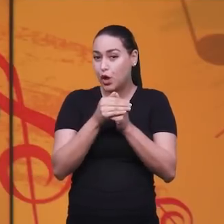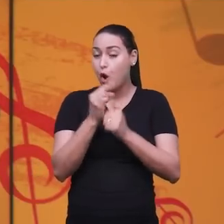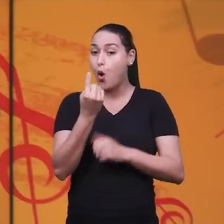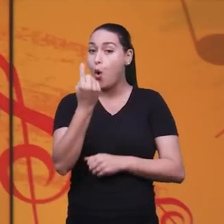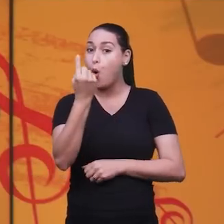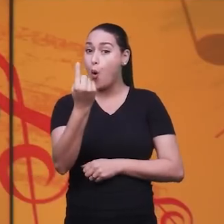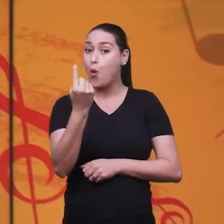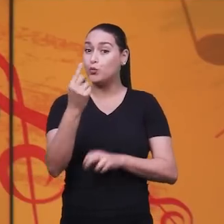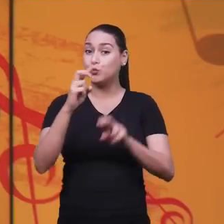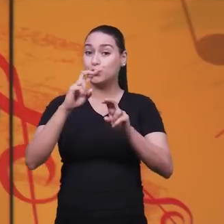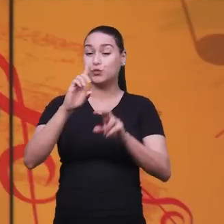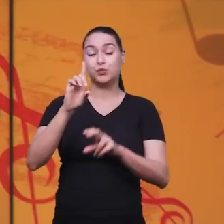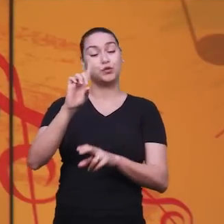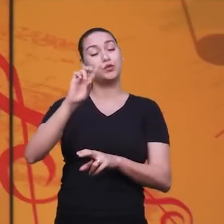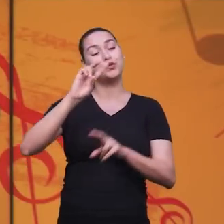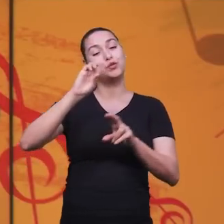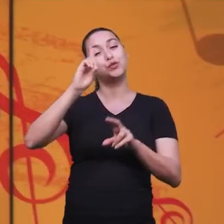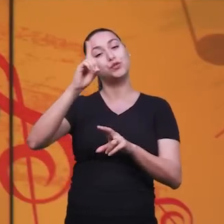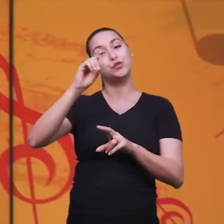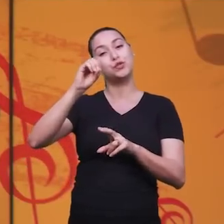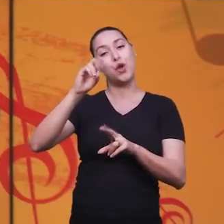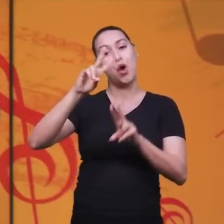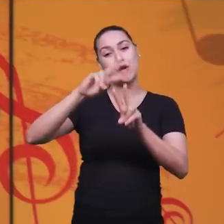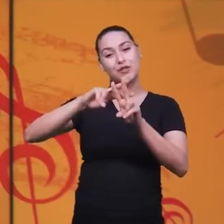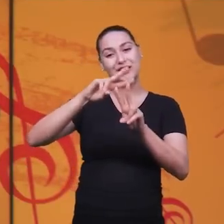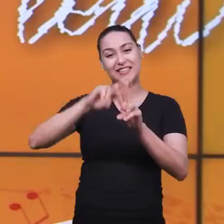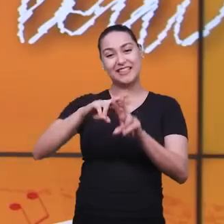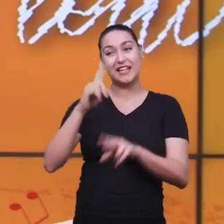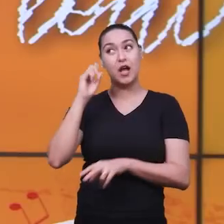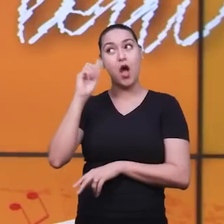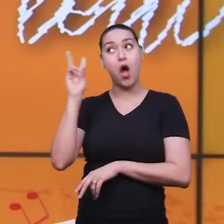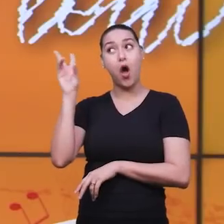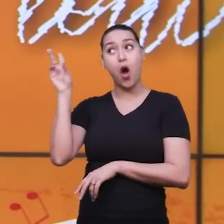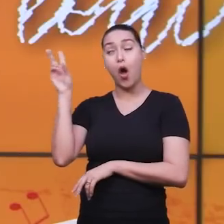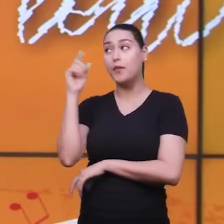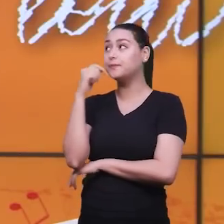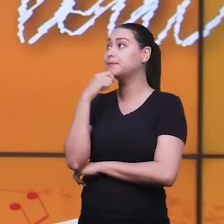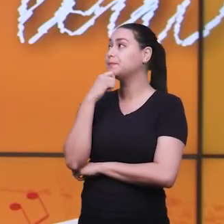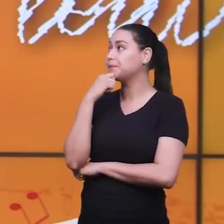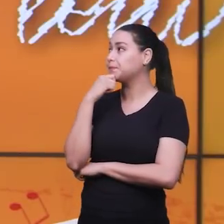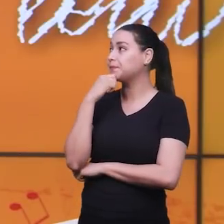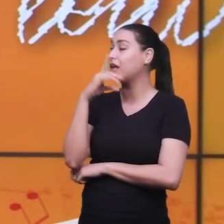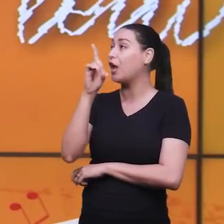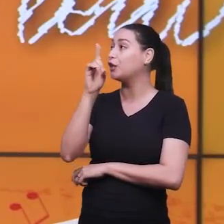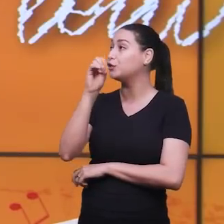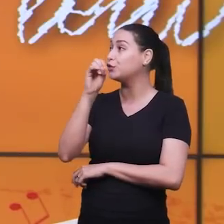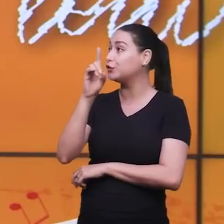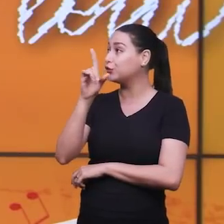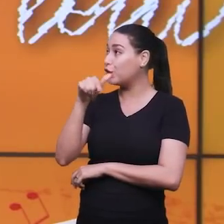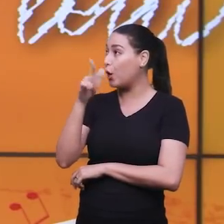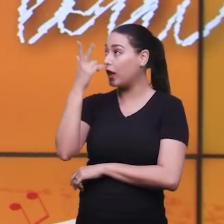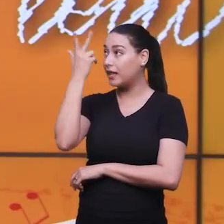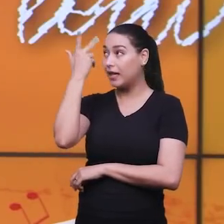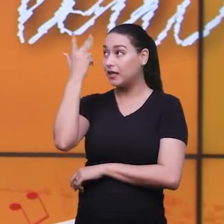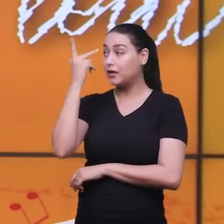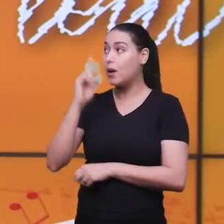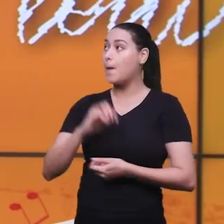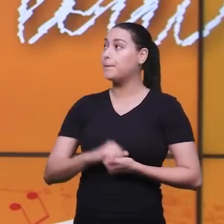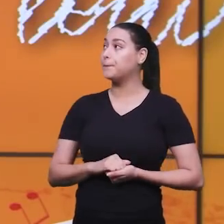um furinho, nós temos o Dó sustenido. Vamos ouvir? Dó natural,